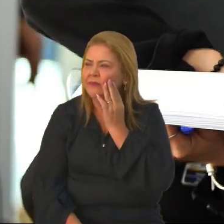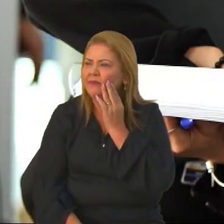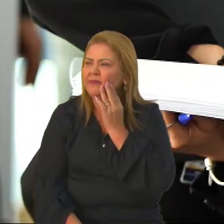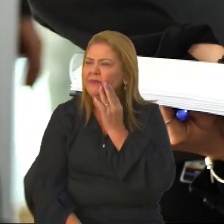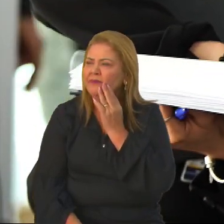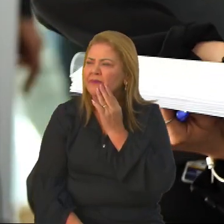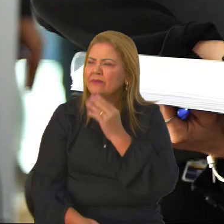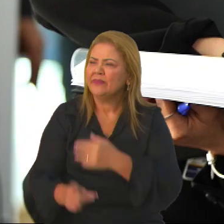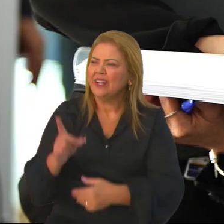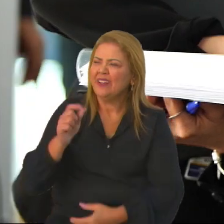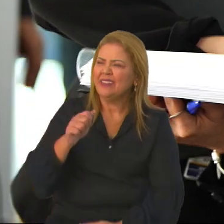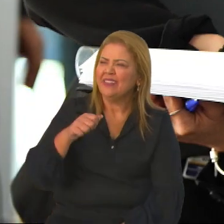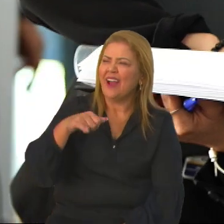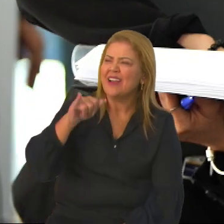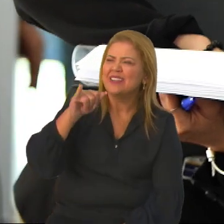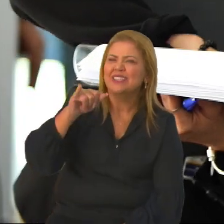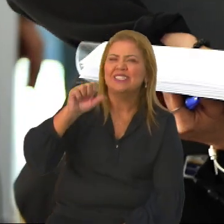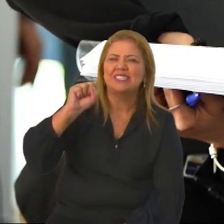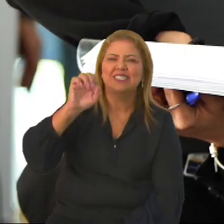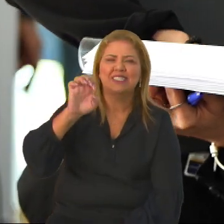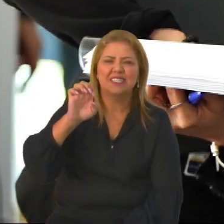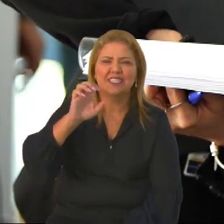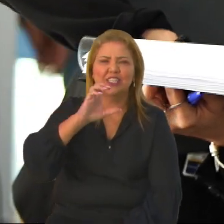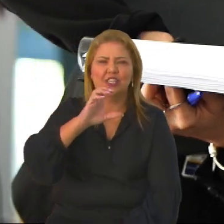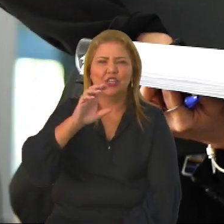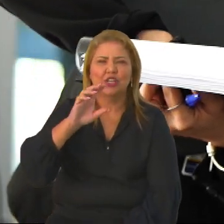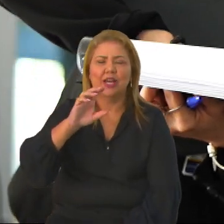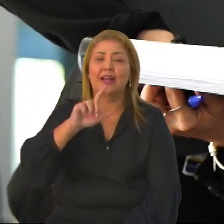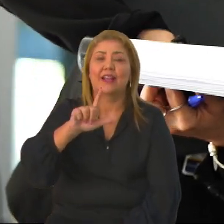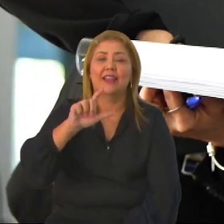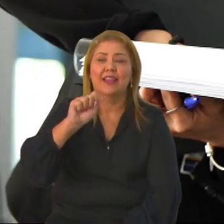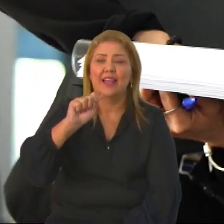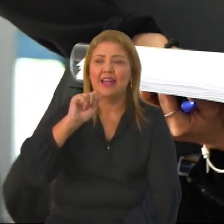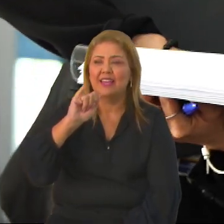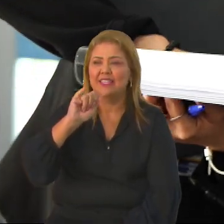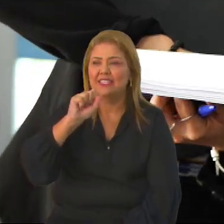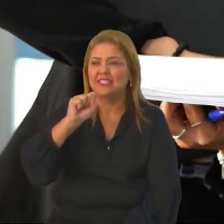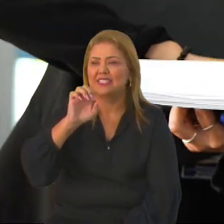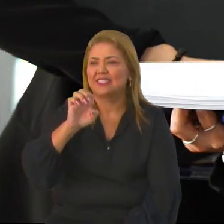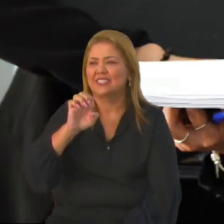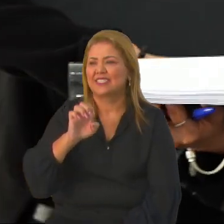Daisy, Daisy Cruz Laíse.